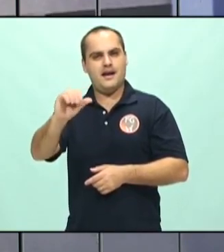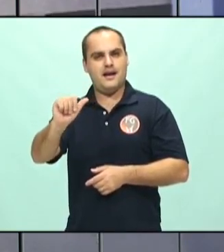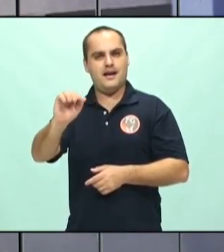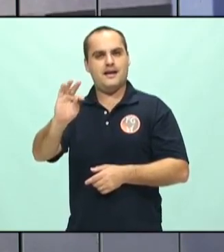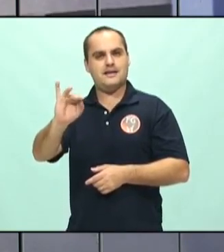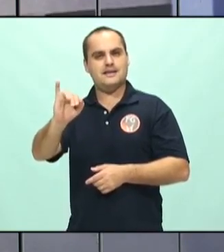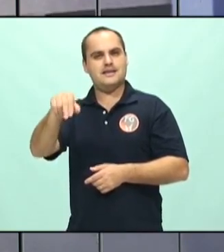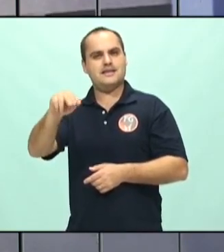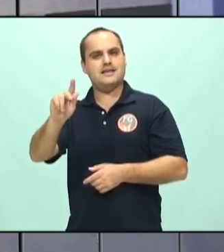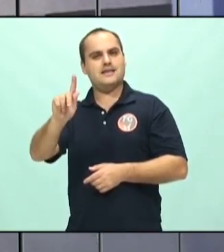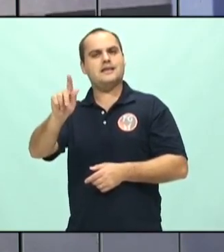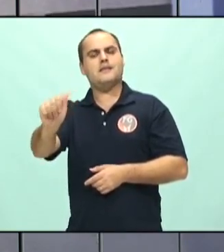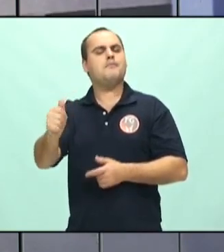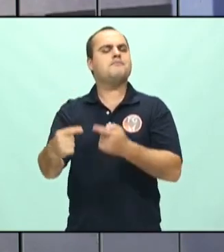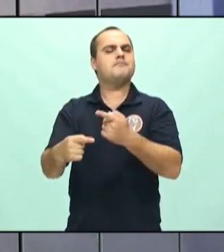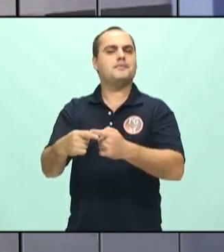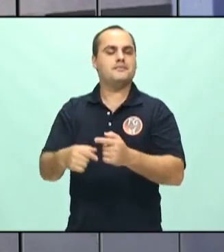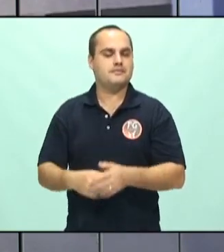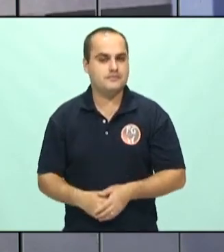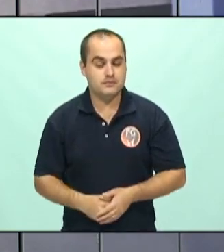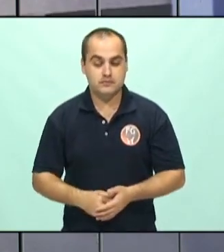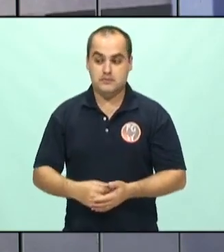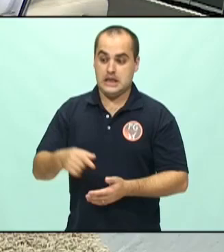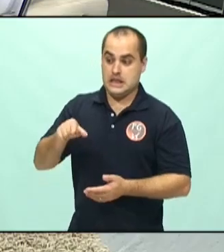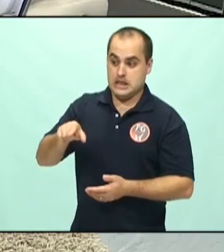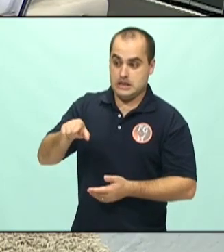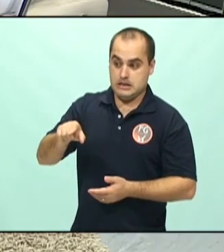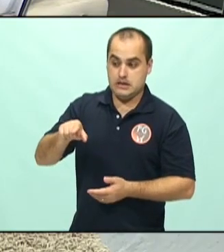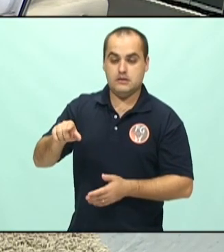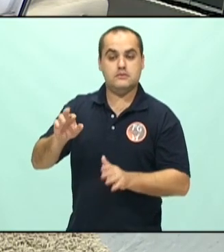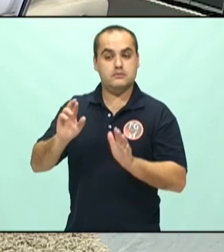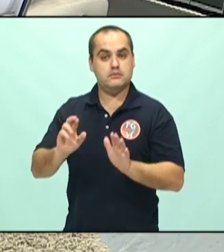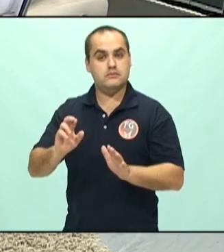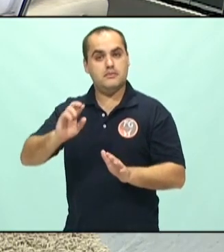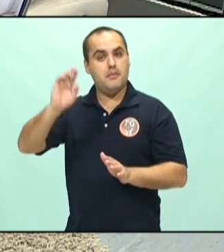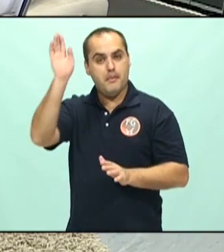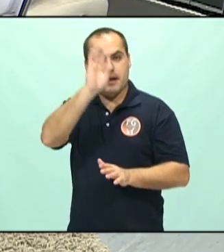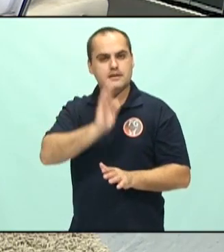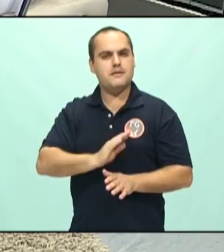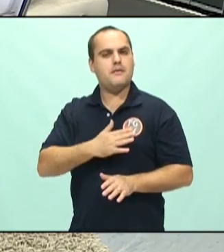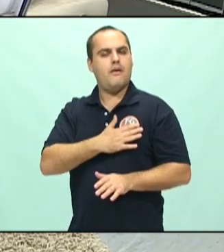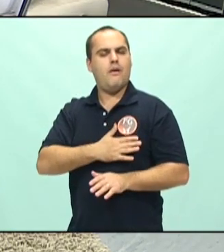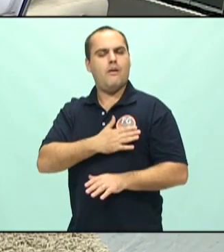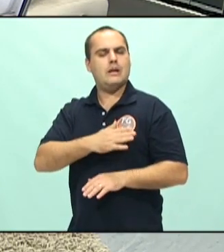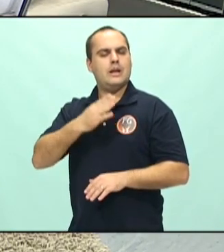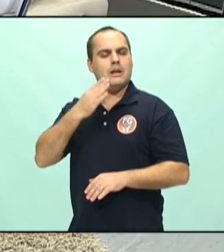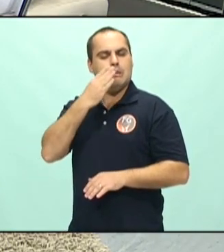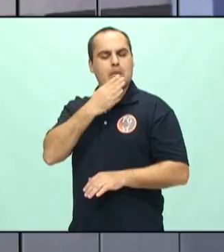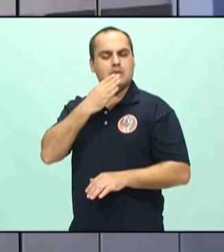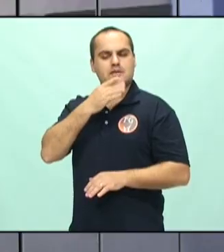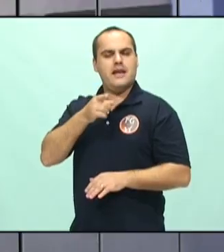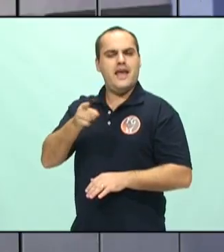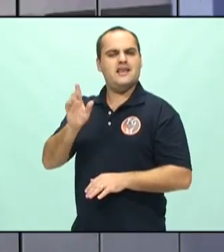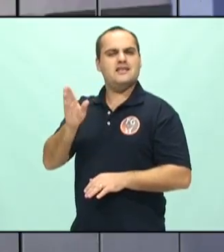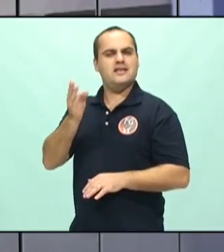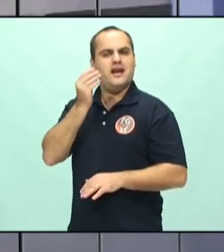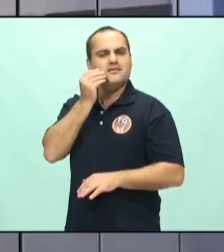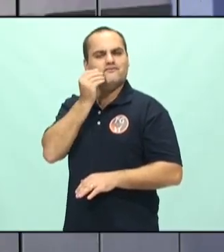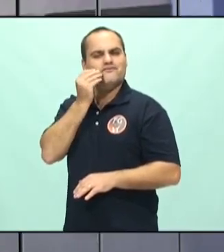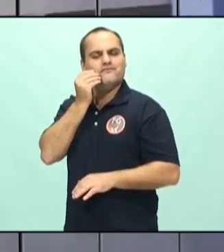ele é um mel que olha é o brasileiro ele tem costume de comer coisa mais doce é uma amarga um pouco em então